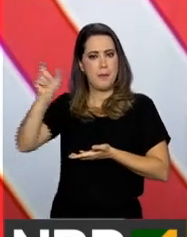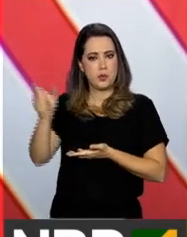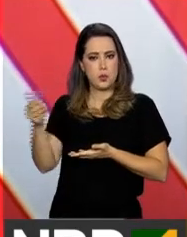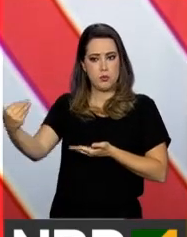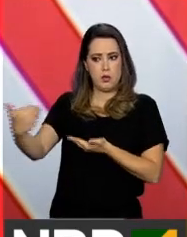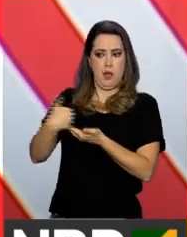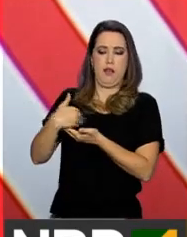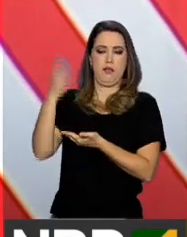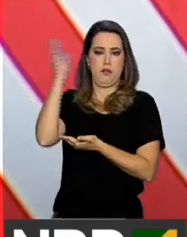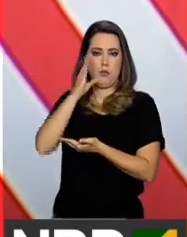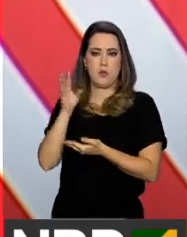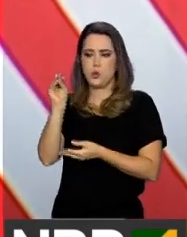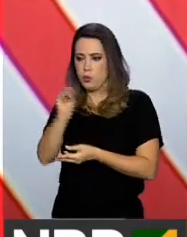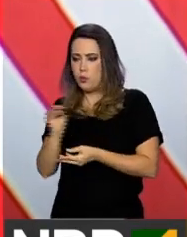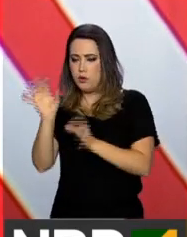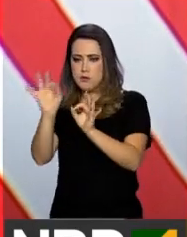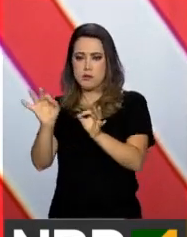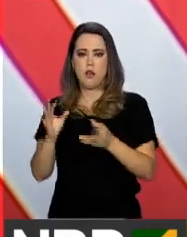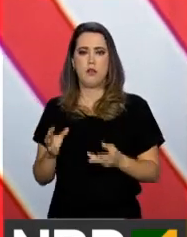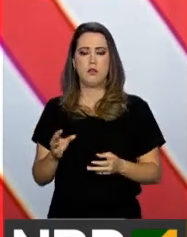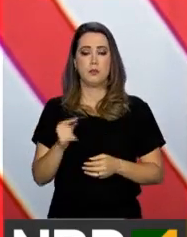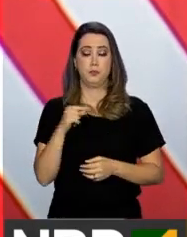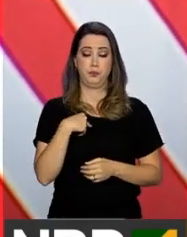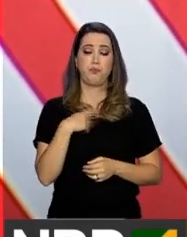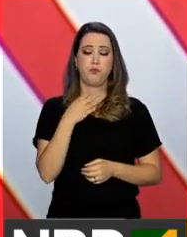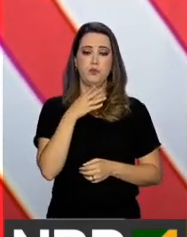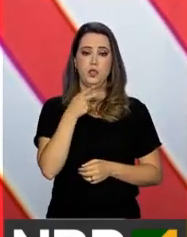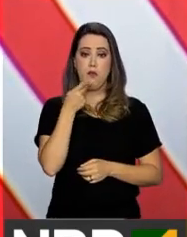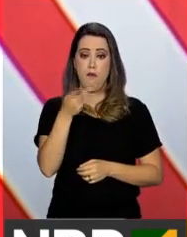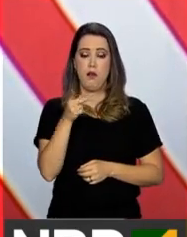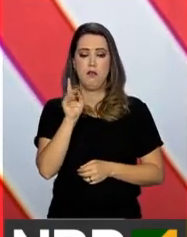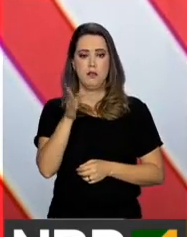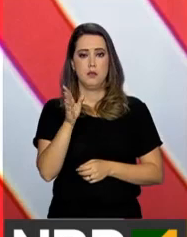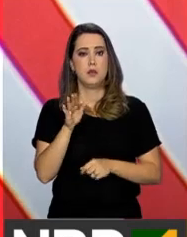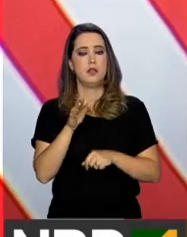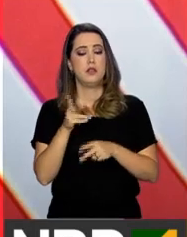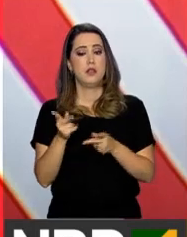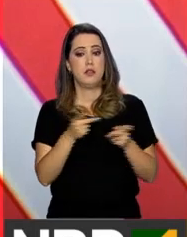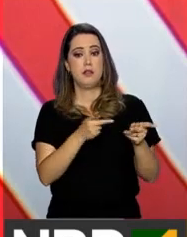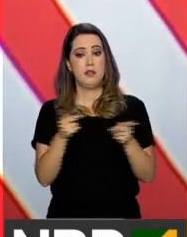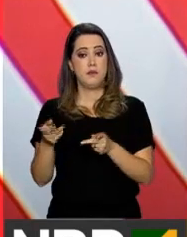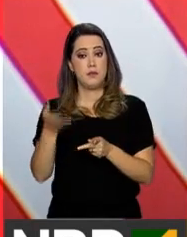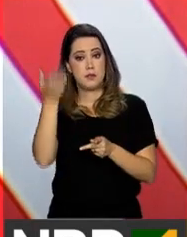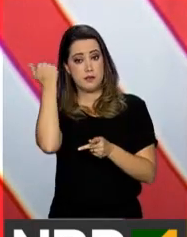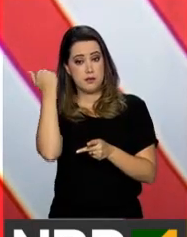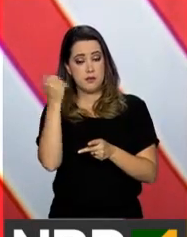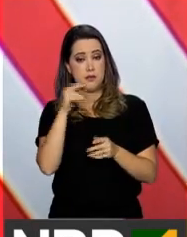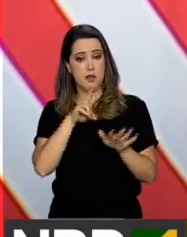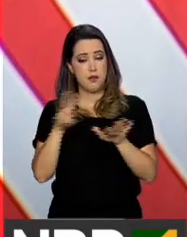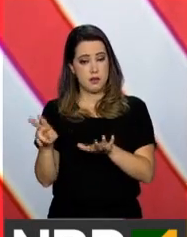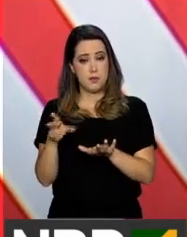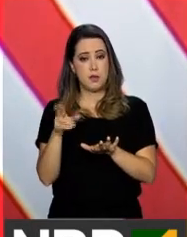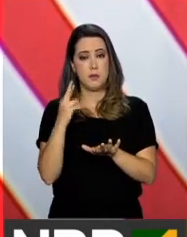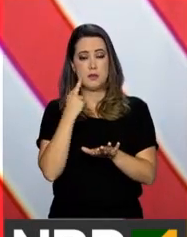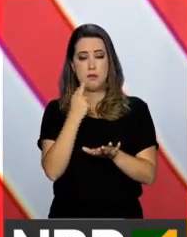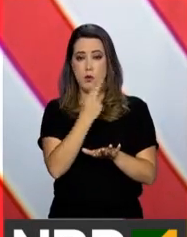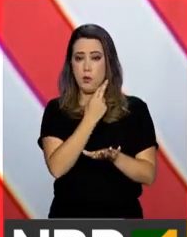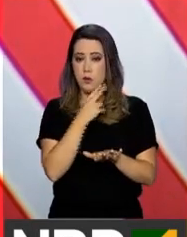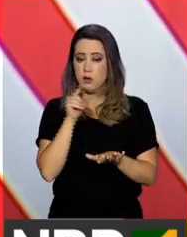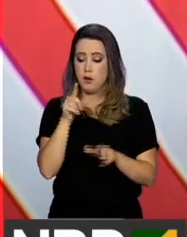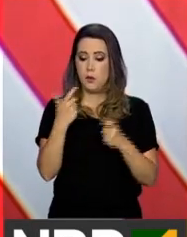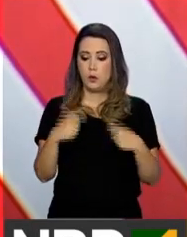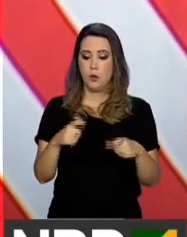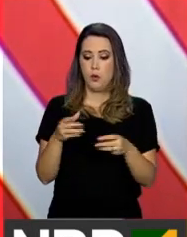semana passada visitei em Boa Vista, no estado de Roraima, instalações para acolhê-los.